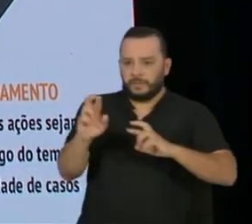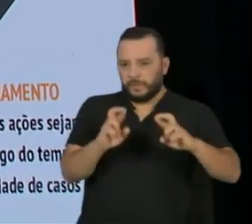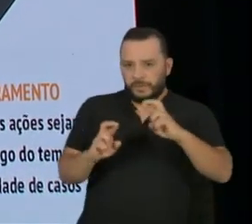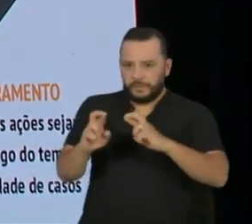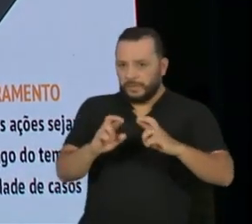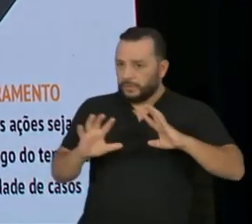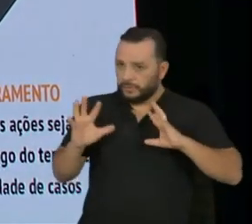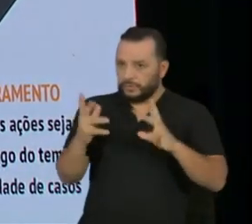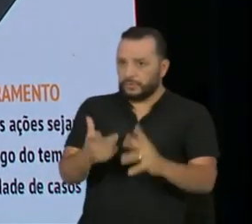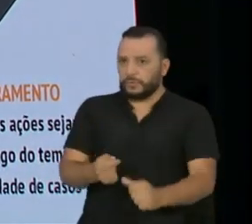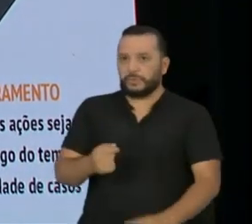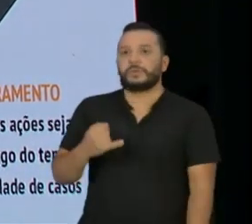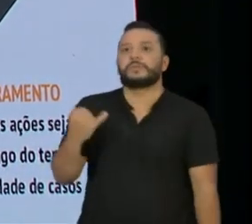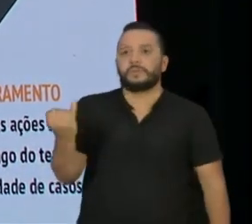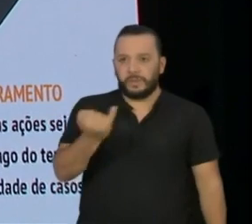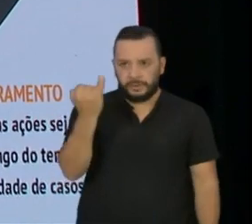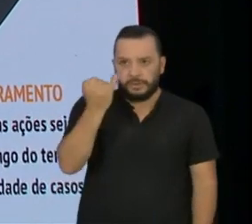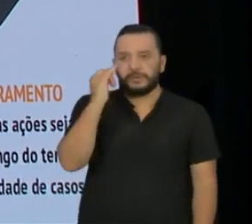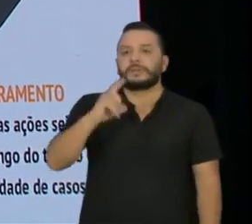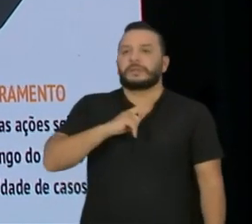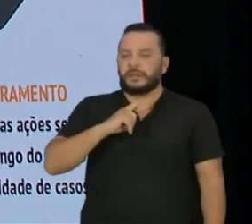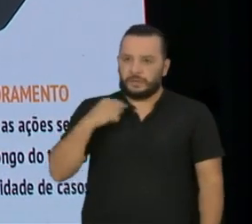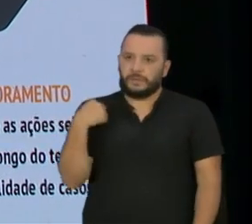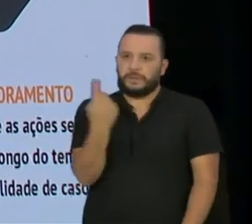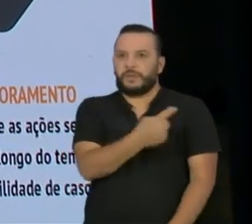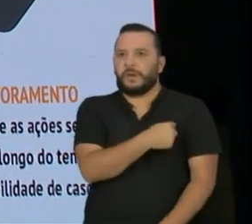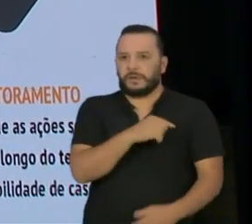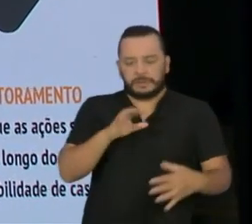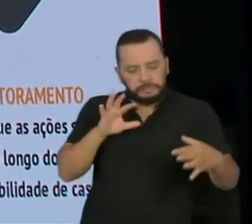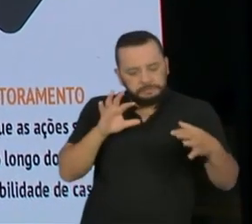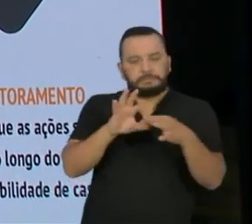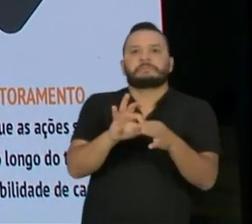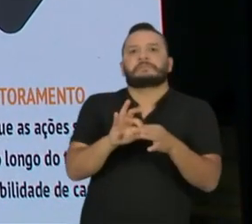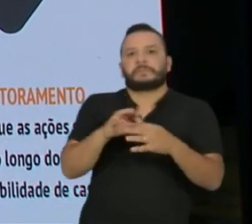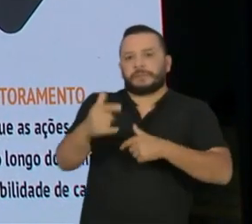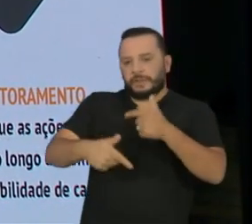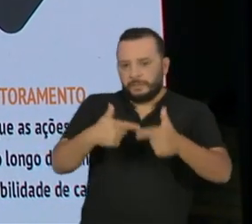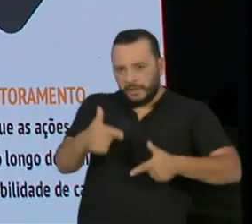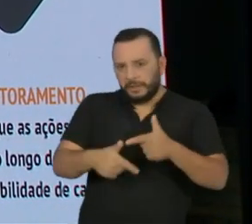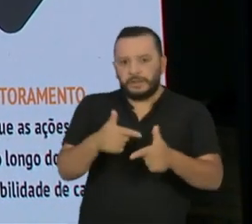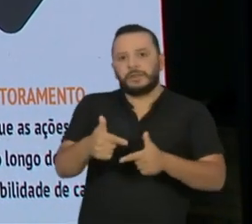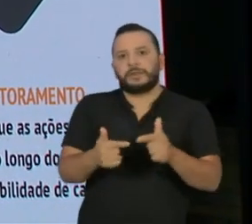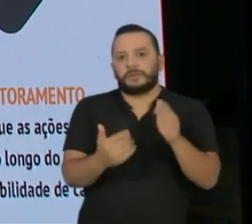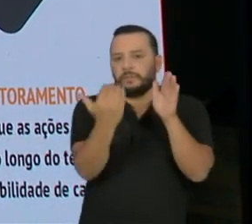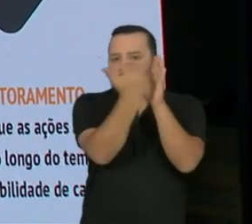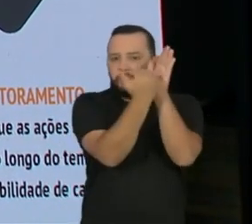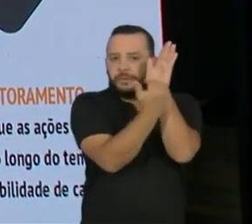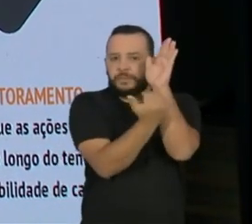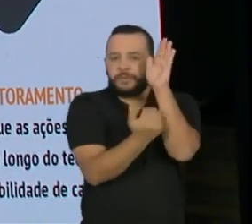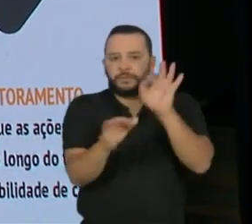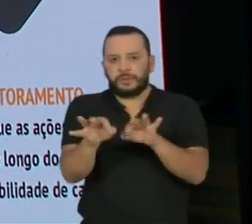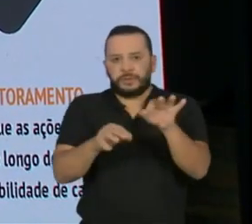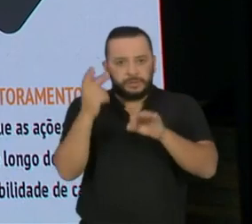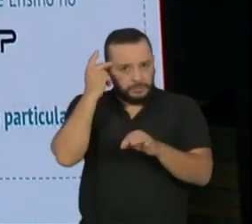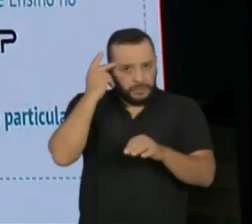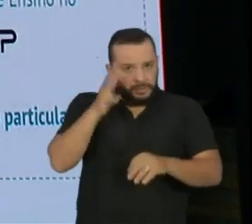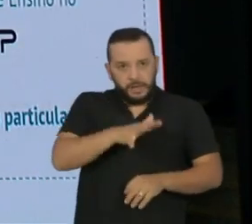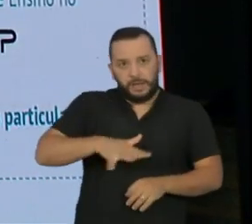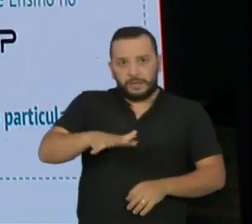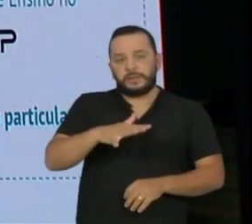tudo isso é importante. Então, estamos alinhados e trabalhando em conjunto na construção do Plano São Paulo na área de educação. Pode